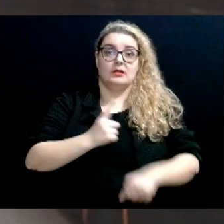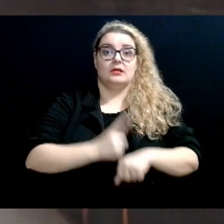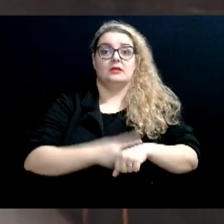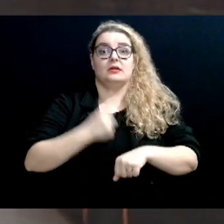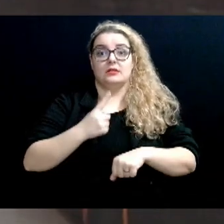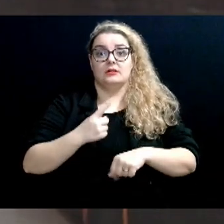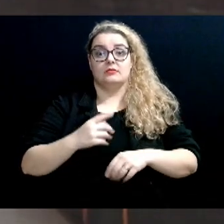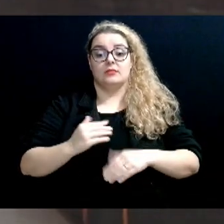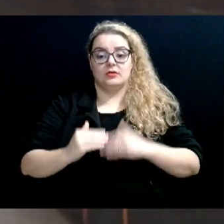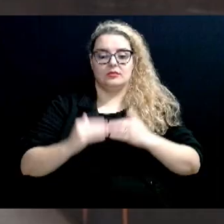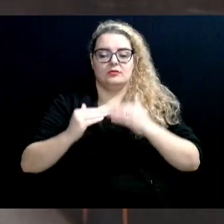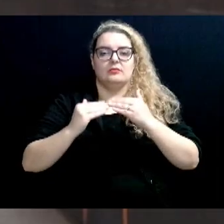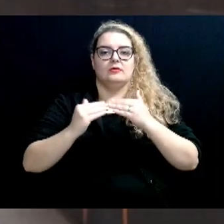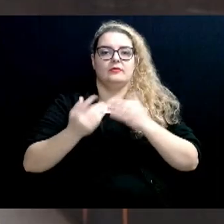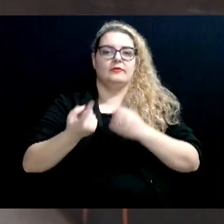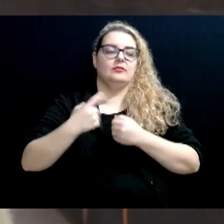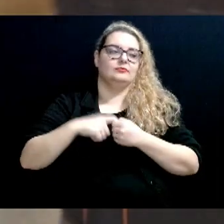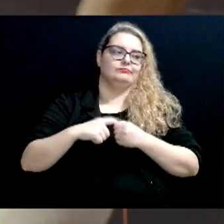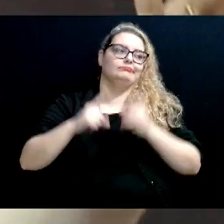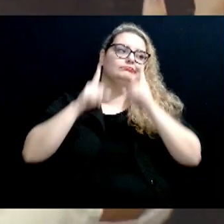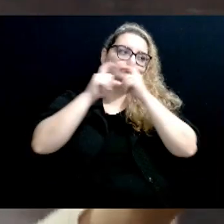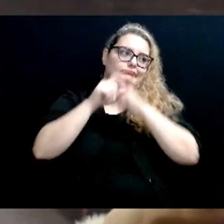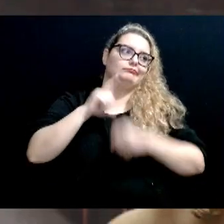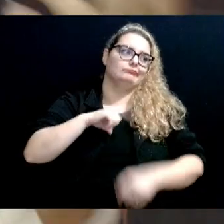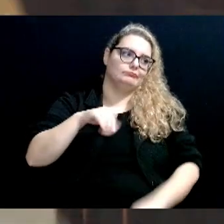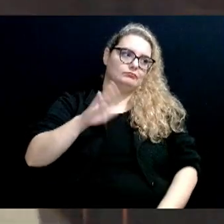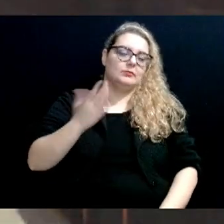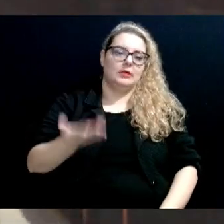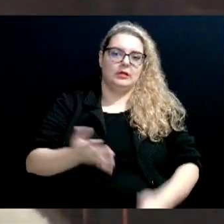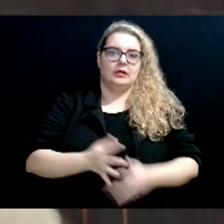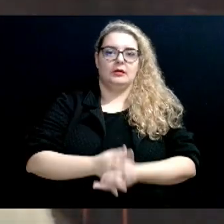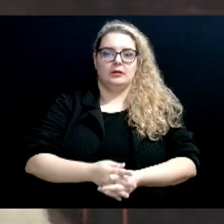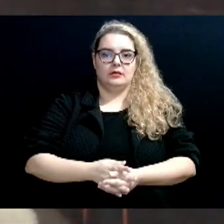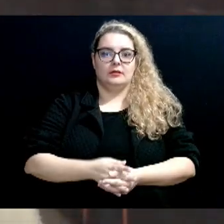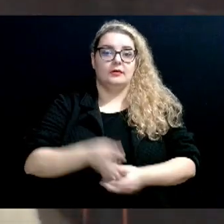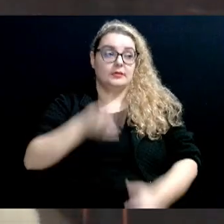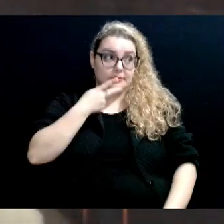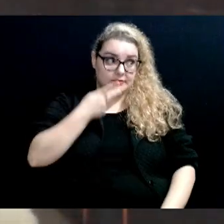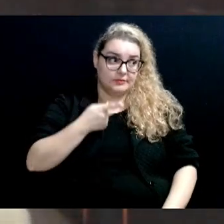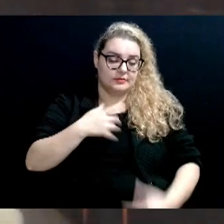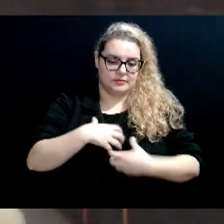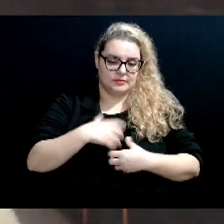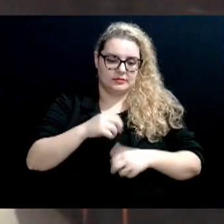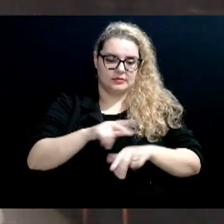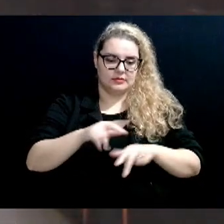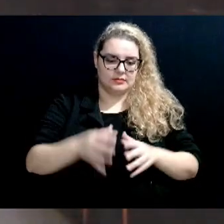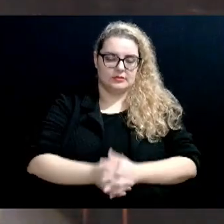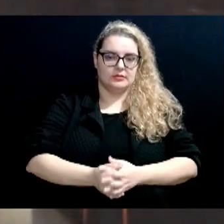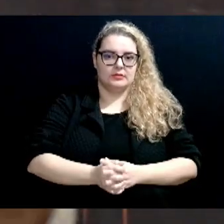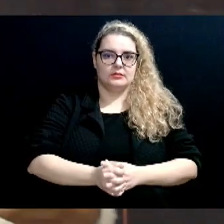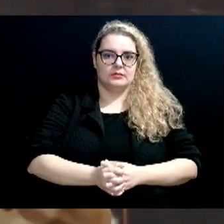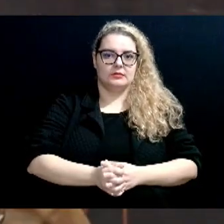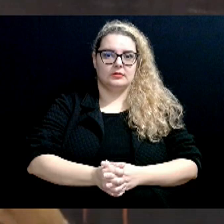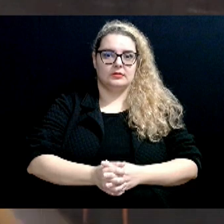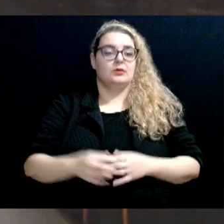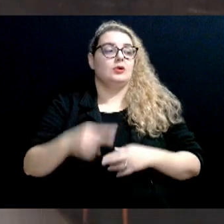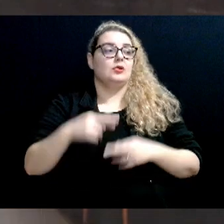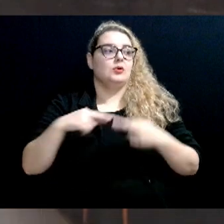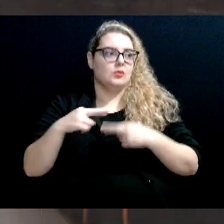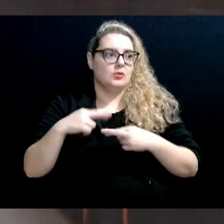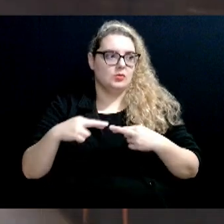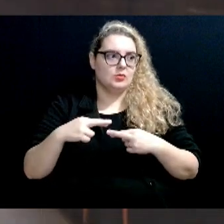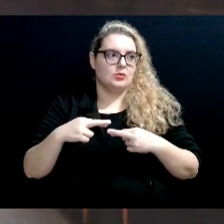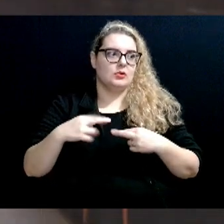tem mais dificuldade. E você falou das emoções. Em relação às emoções,